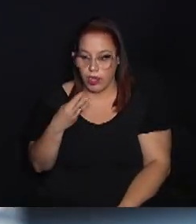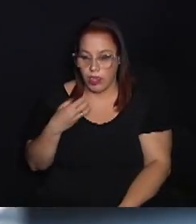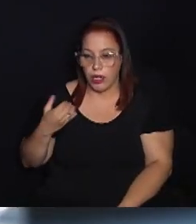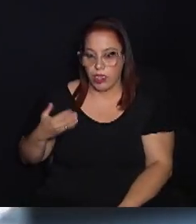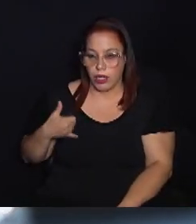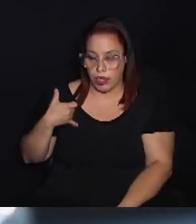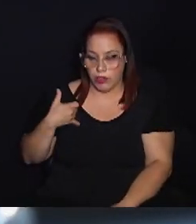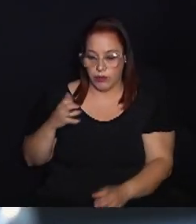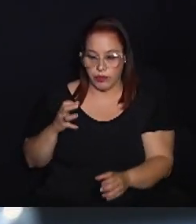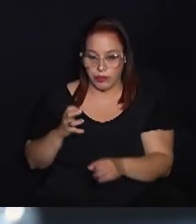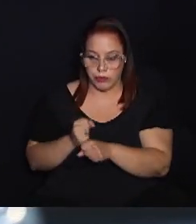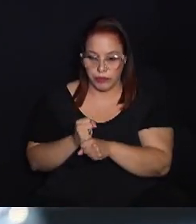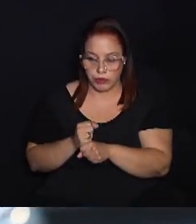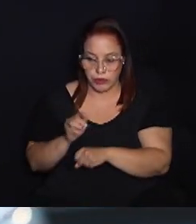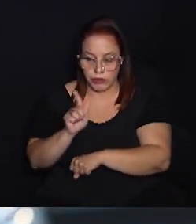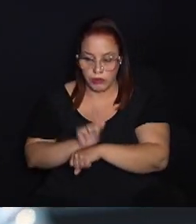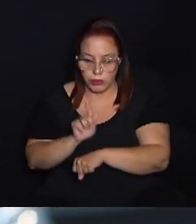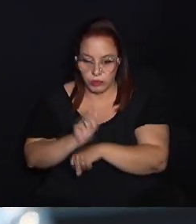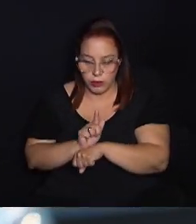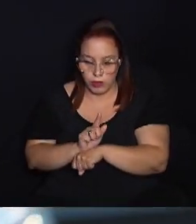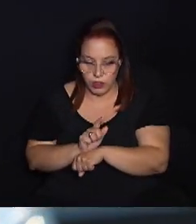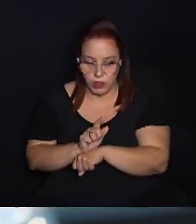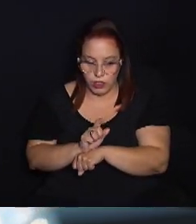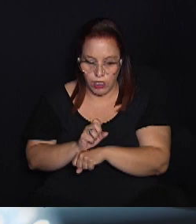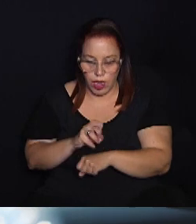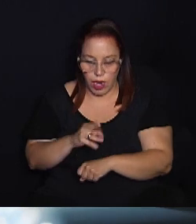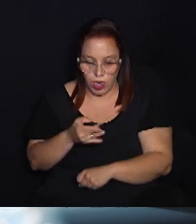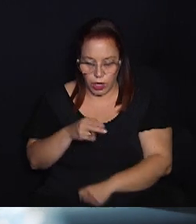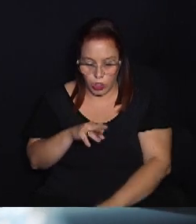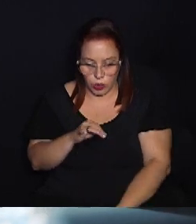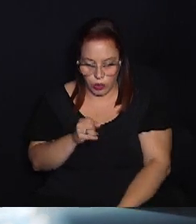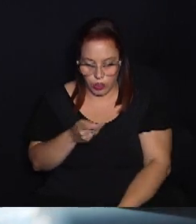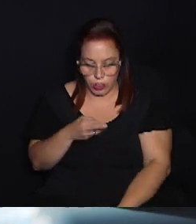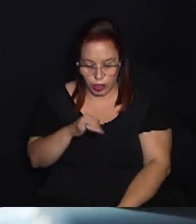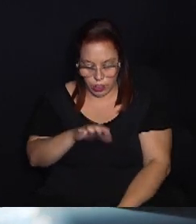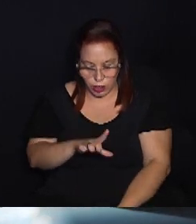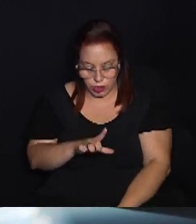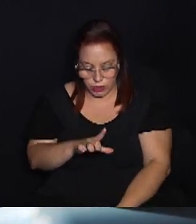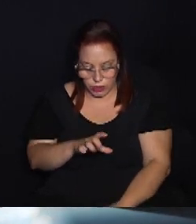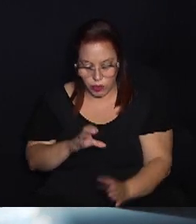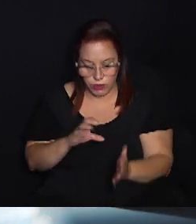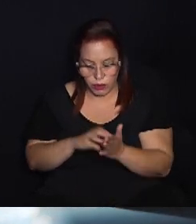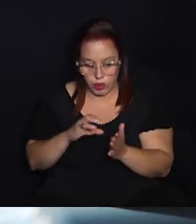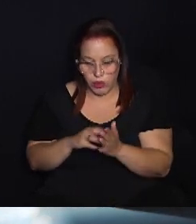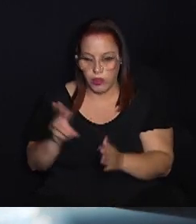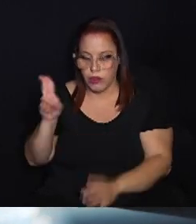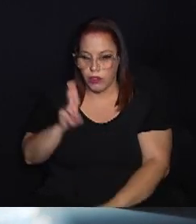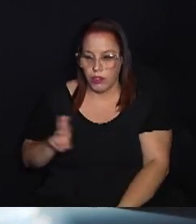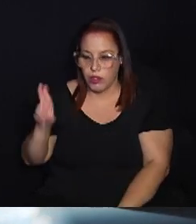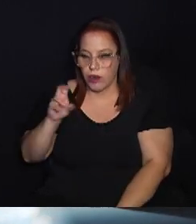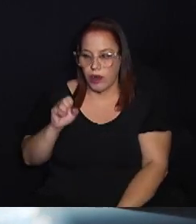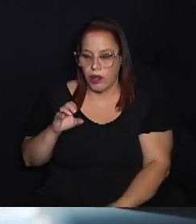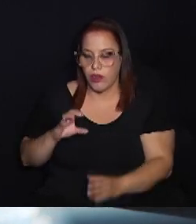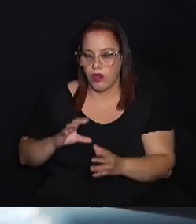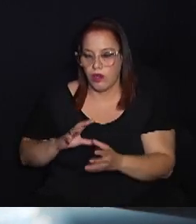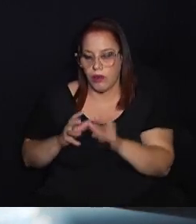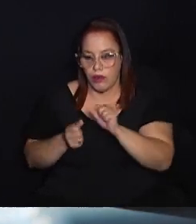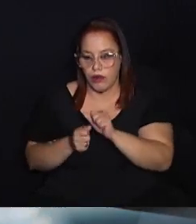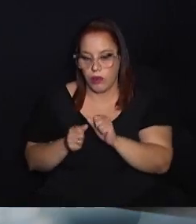anos é formado em relações internacionais pelo Centro Universitário internacional